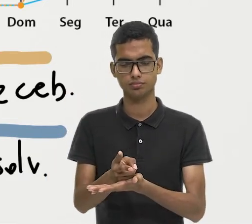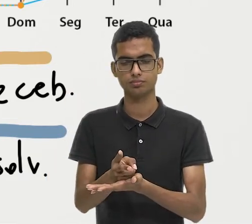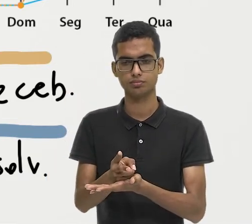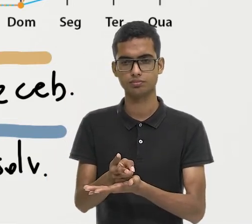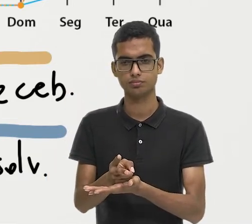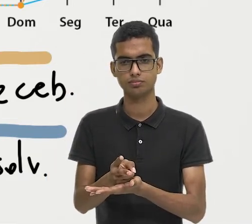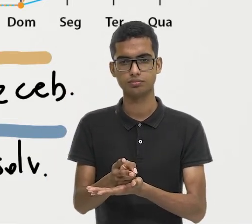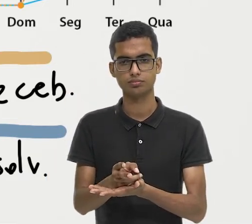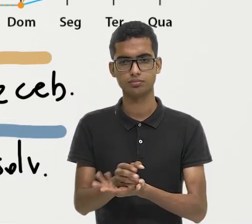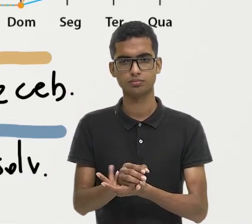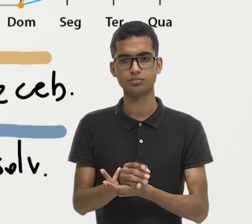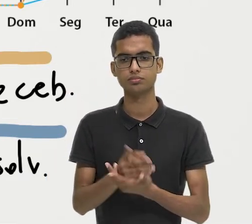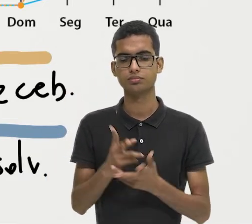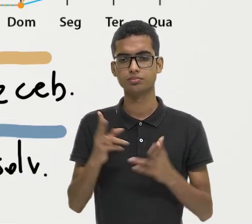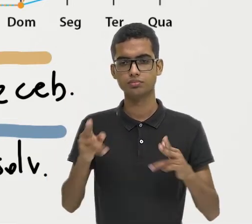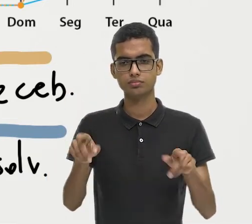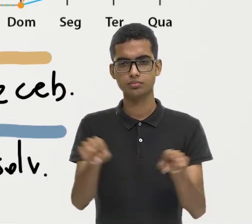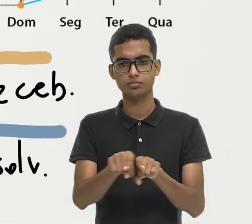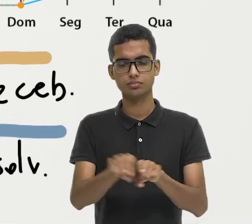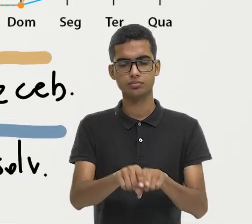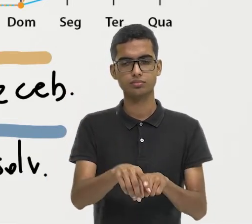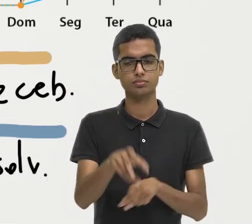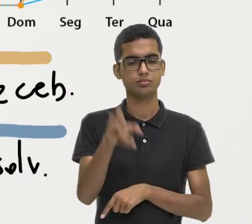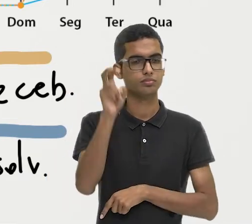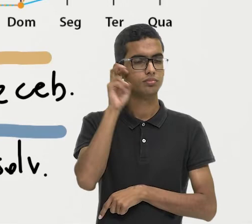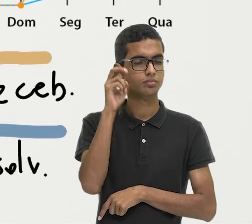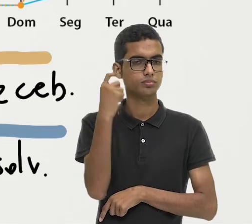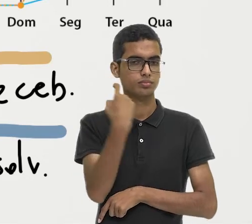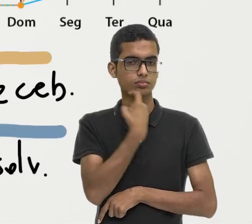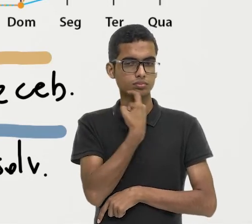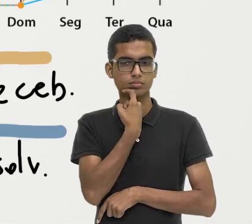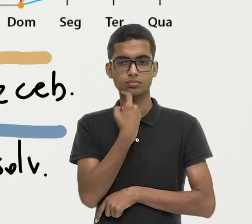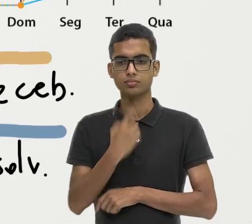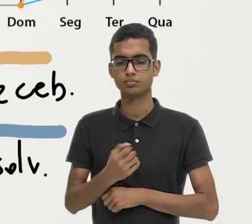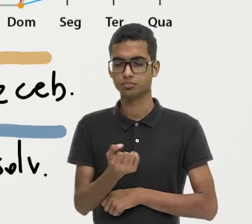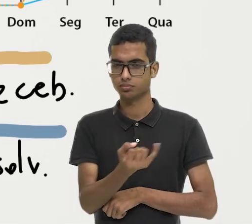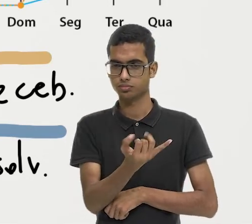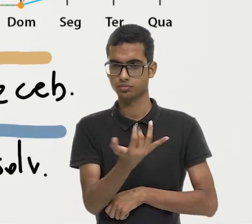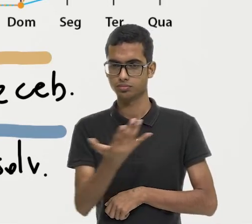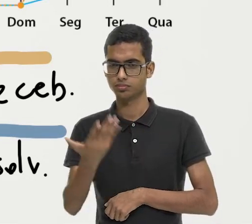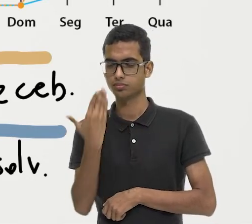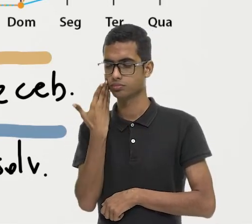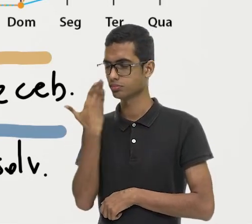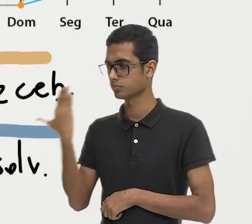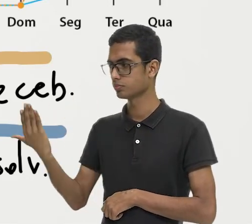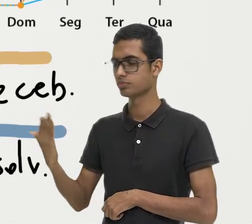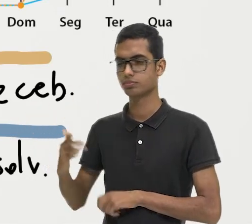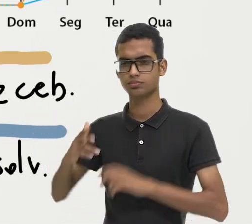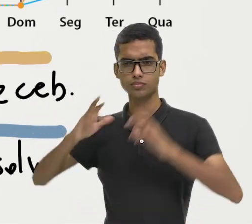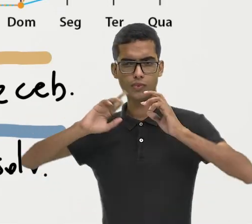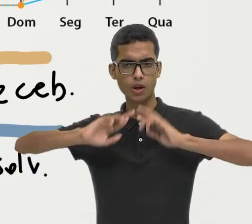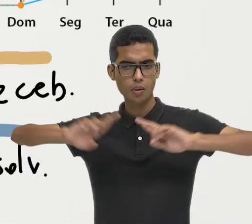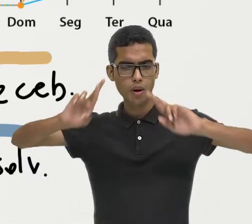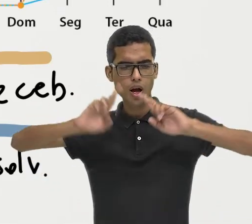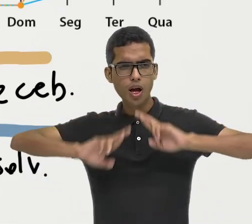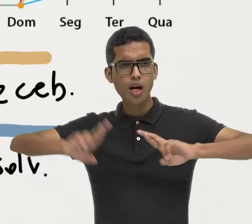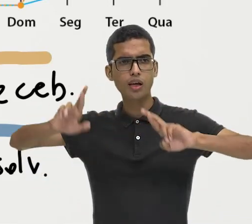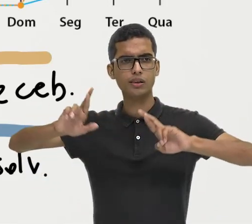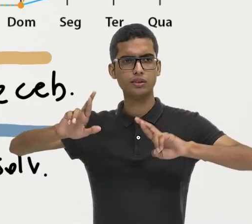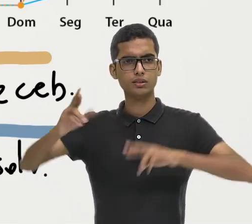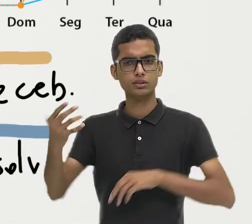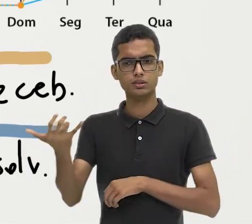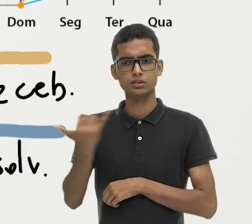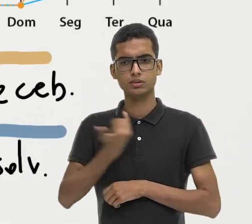permanece a mesma ideia que a quinta e do que a sexta. Ou seja, a quantidade de